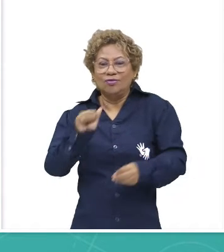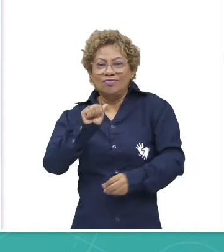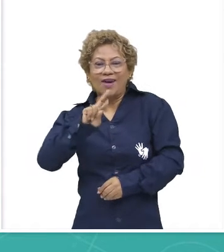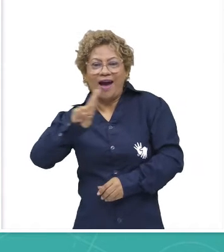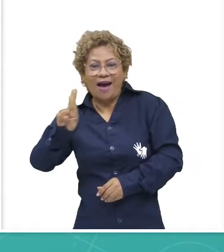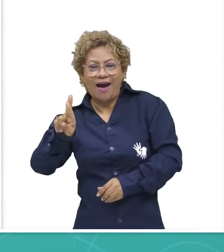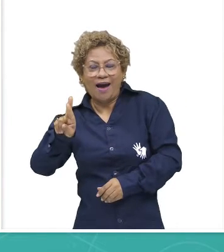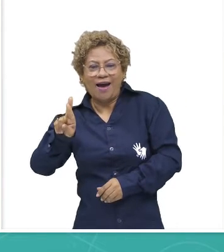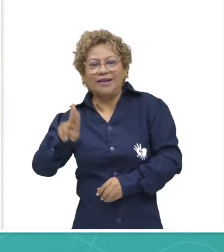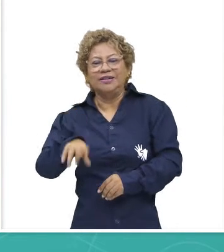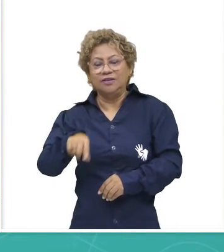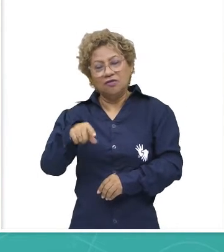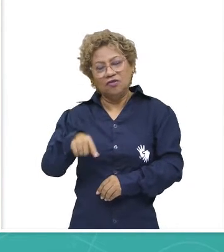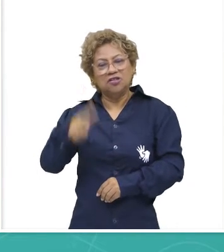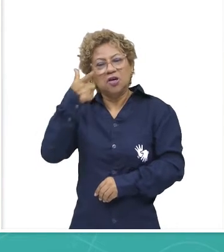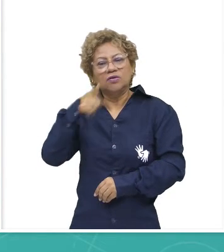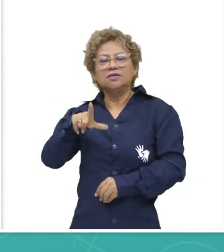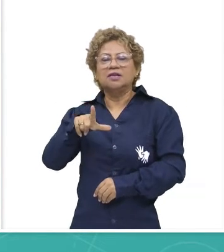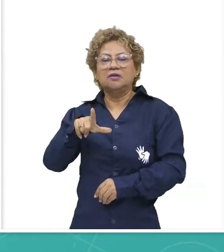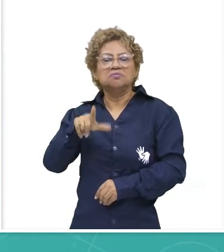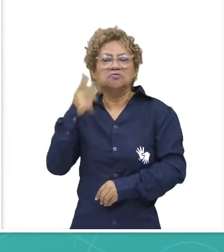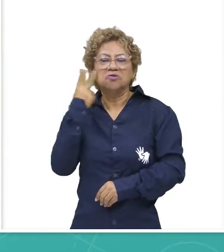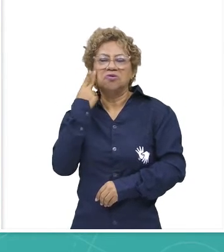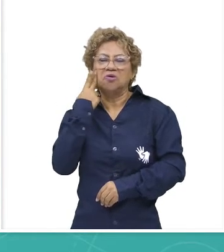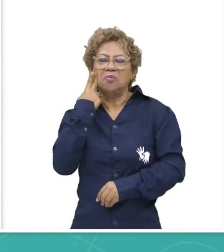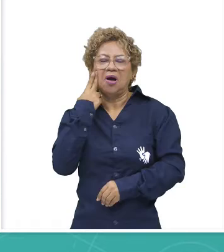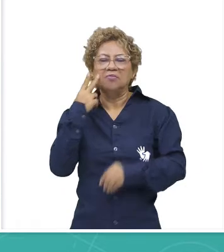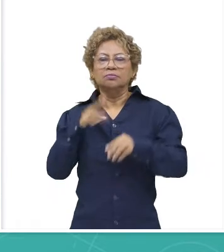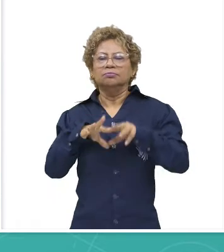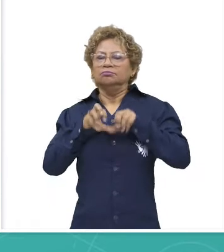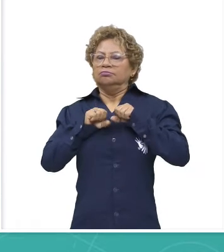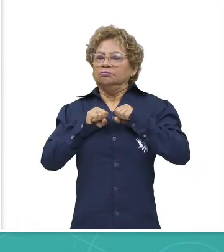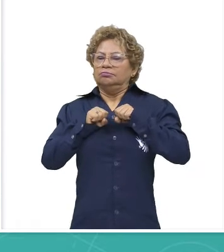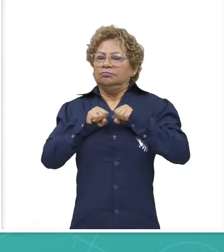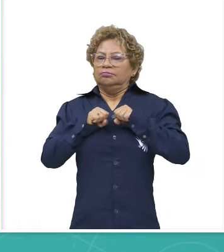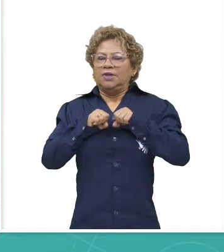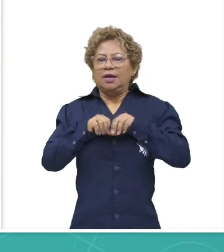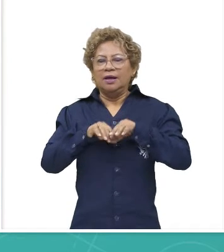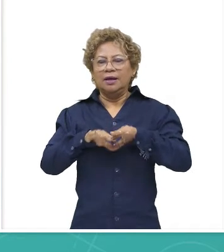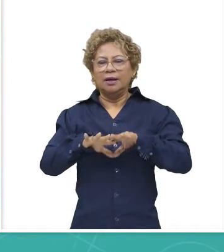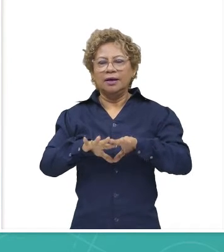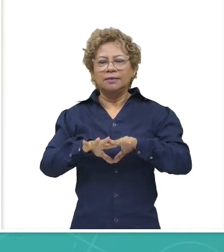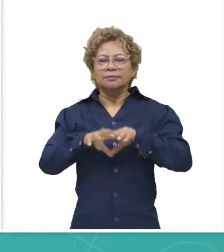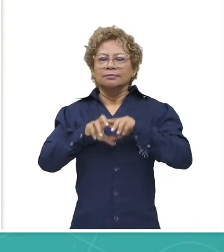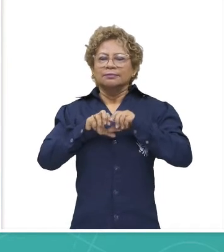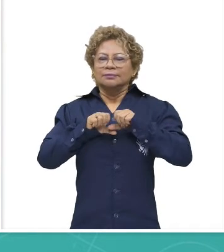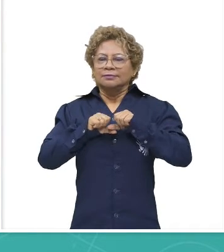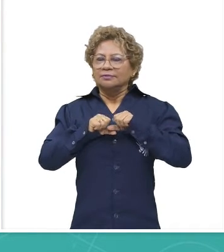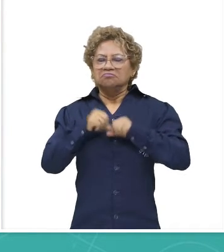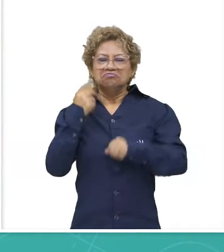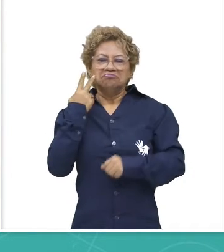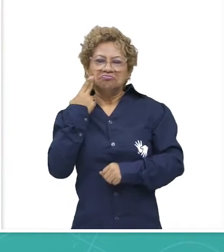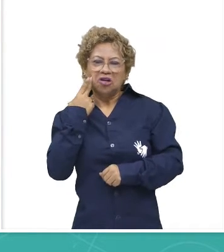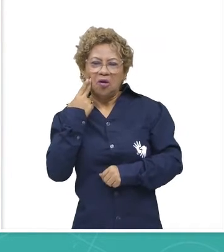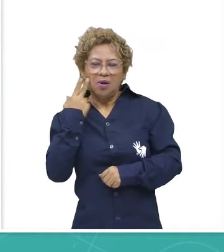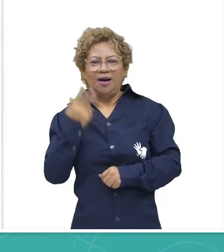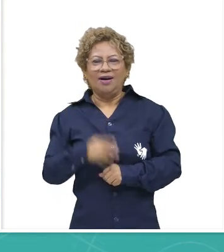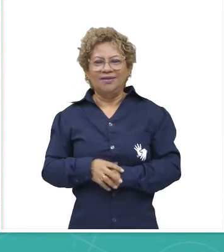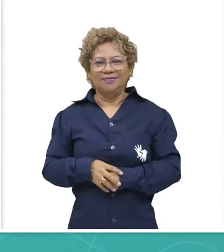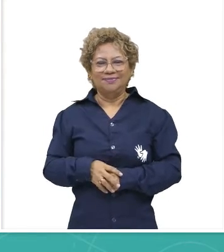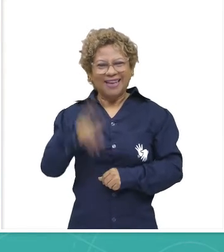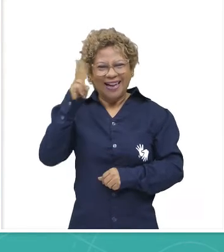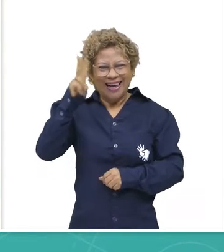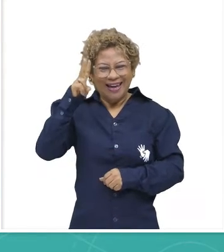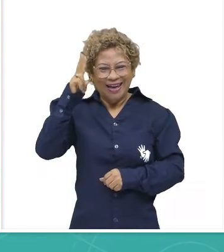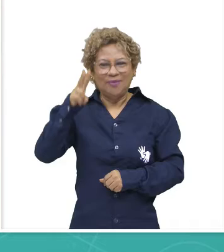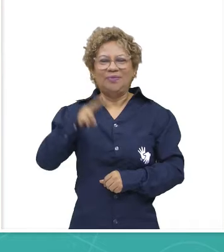e aí você consegue respirar. Então, é por isso que quando a gente acompanha aí um time de futebol que vai jogar em uma